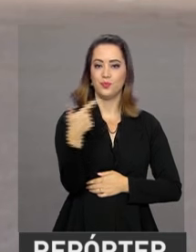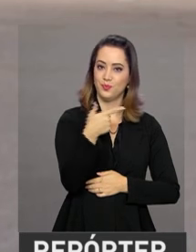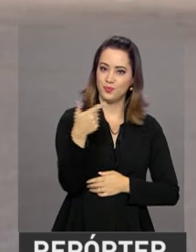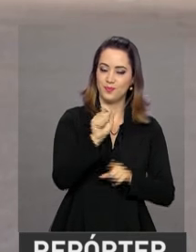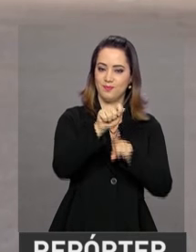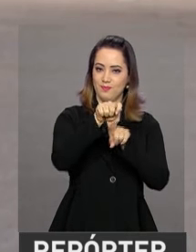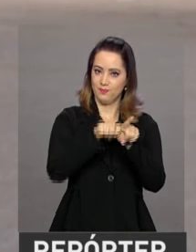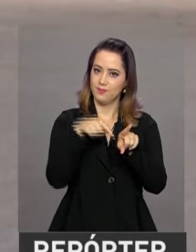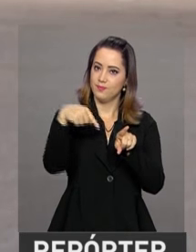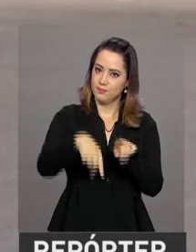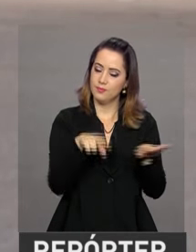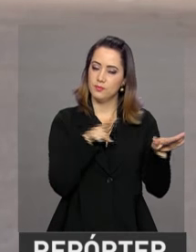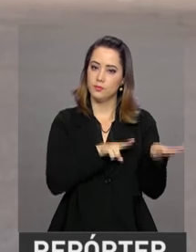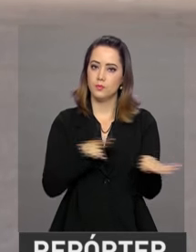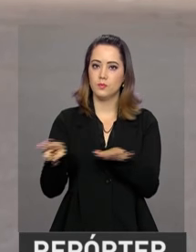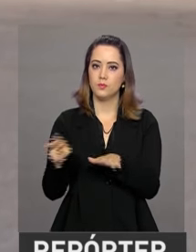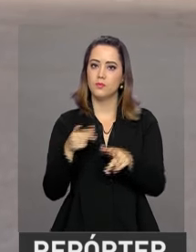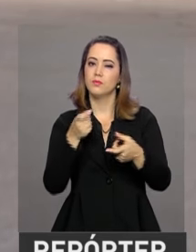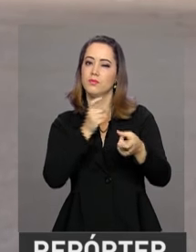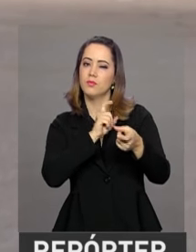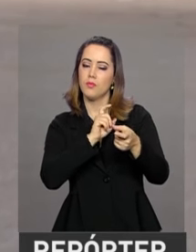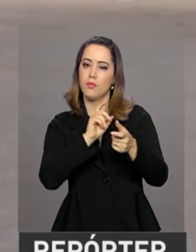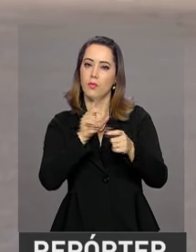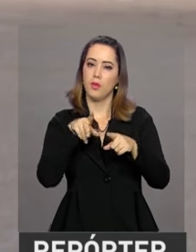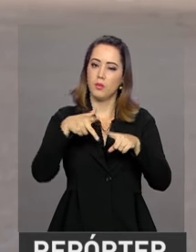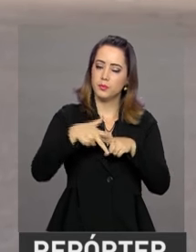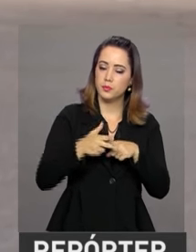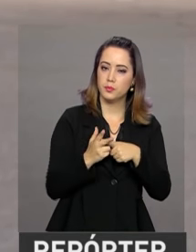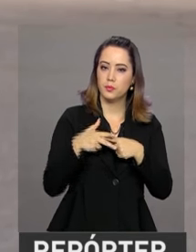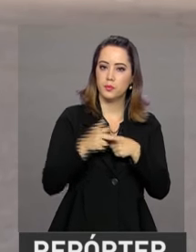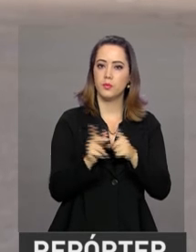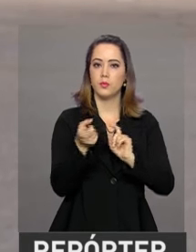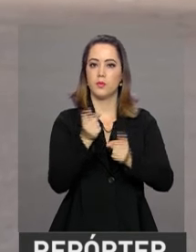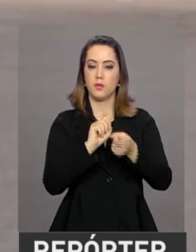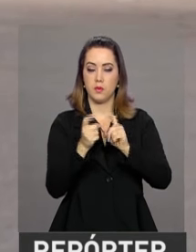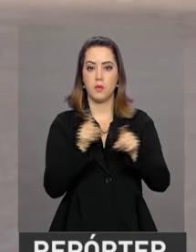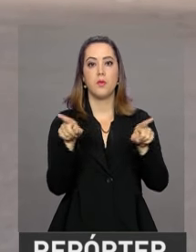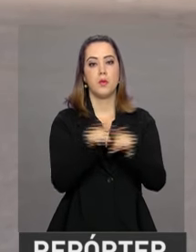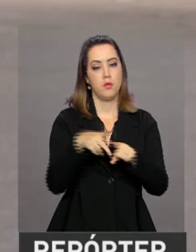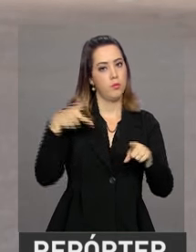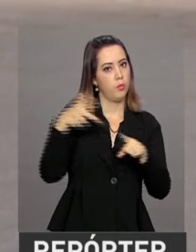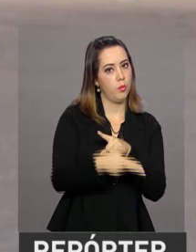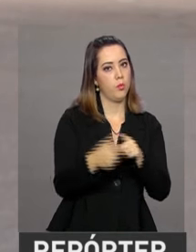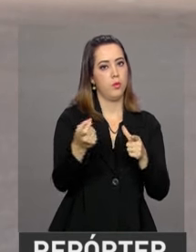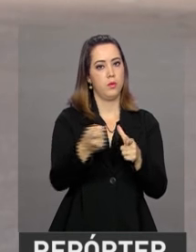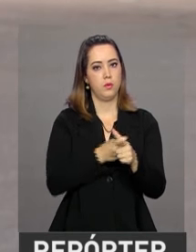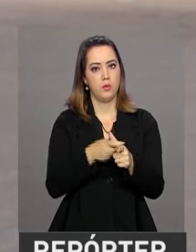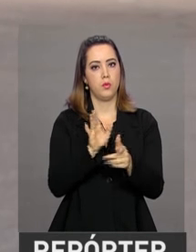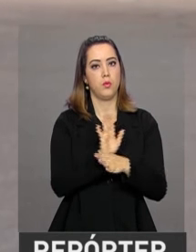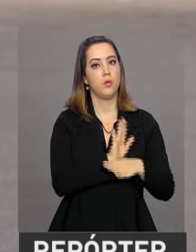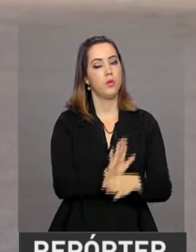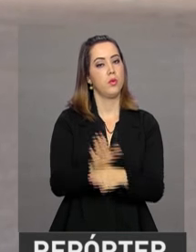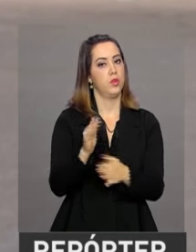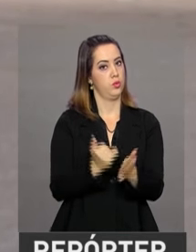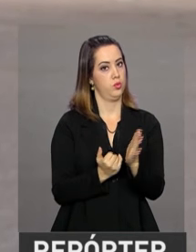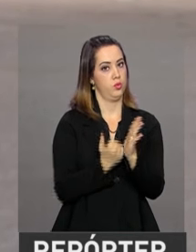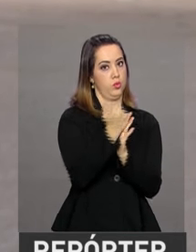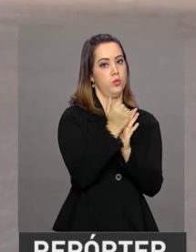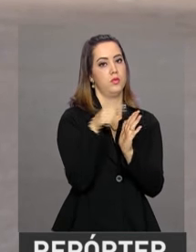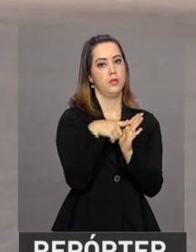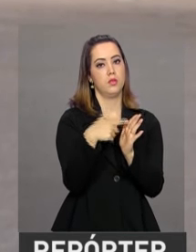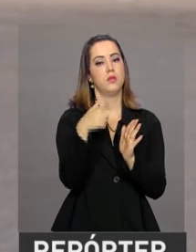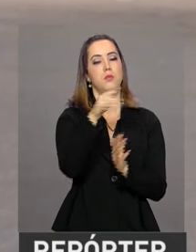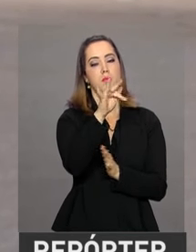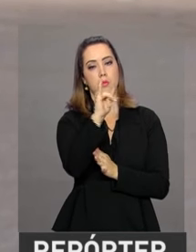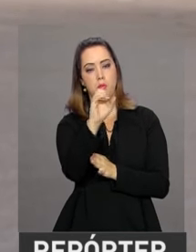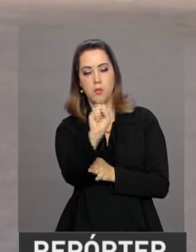semana. A reforma administrativa, com o corte de despesas e o reforço em programas sociais, como o FIES e o Bolsa Família,